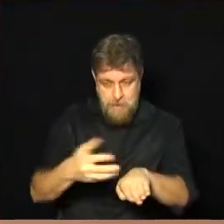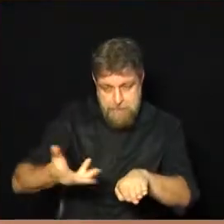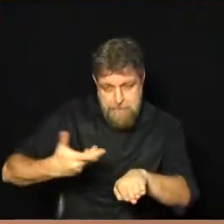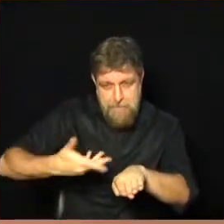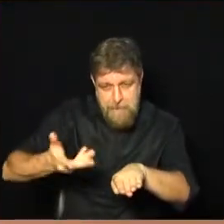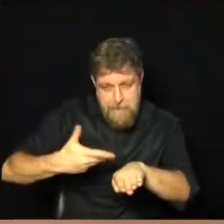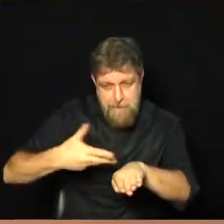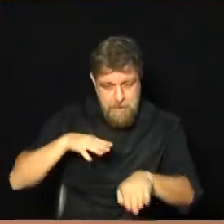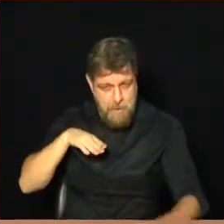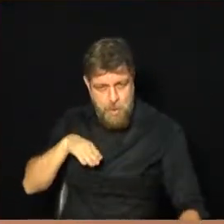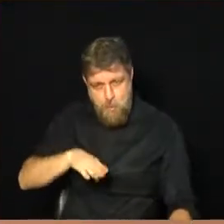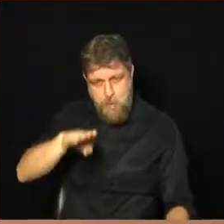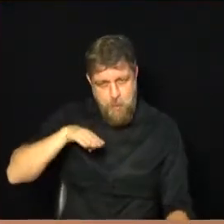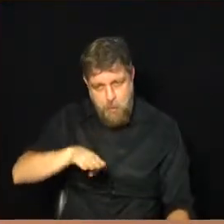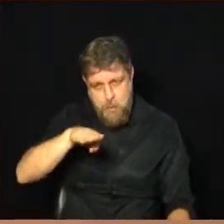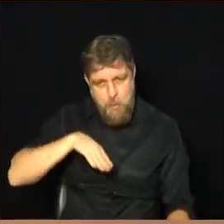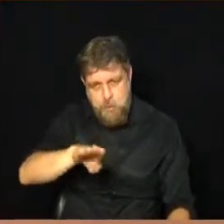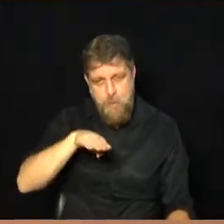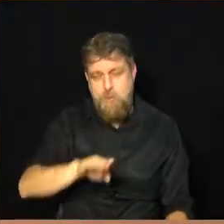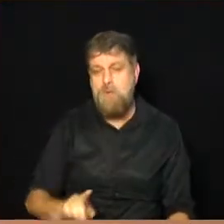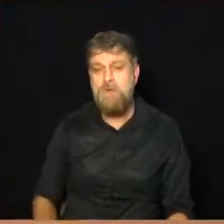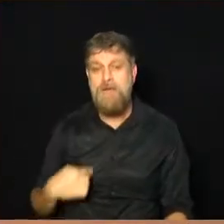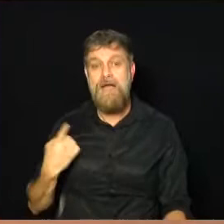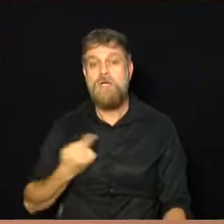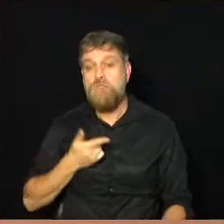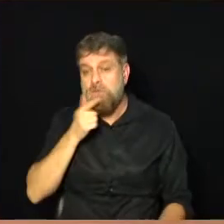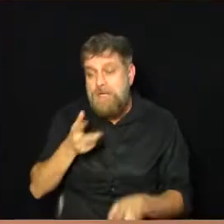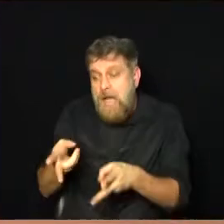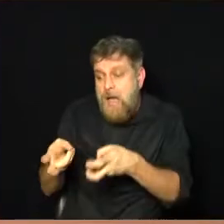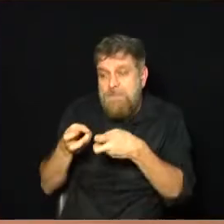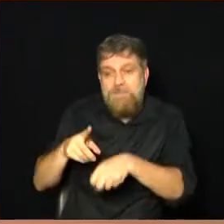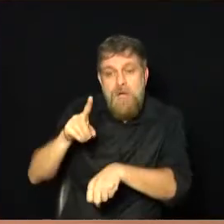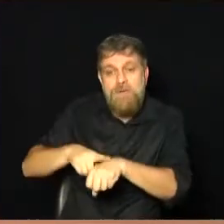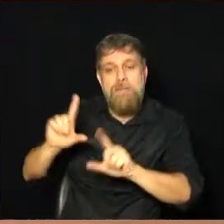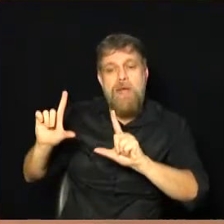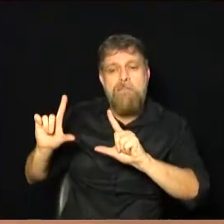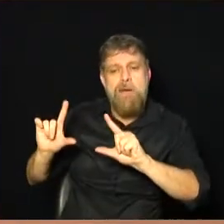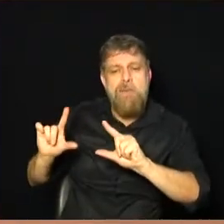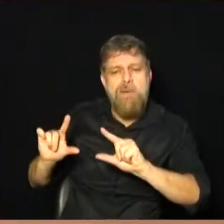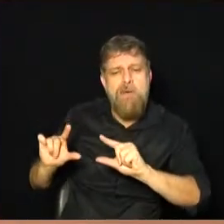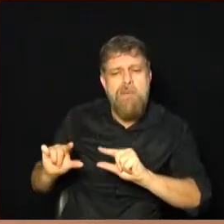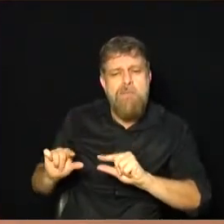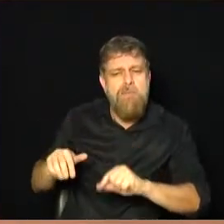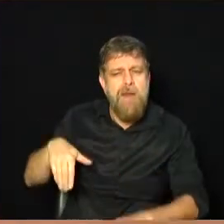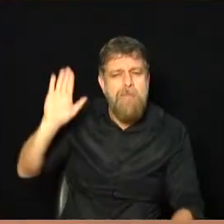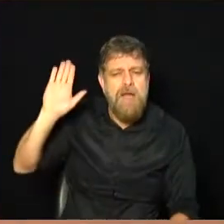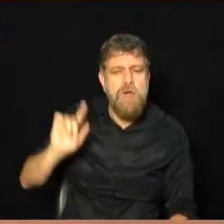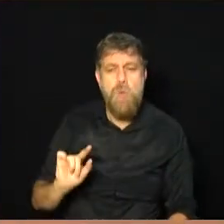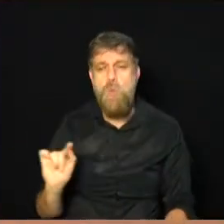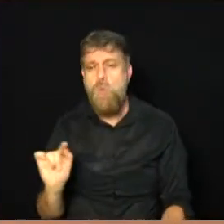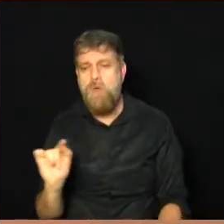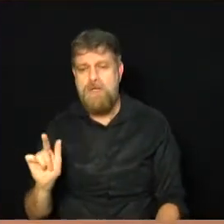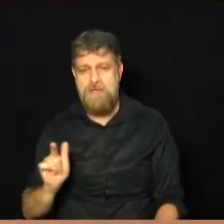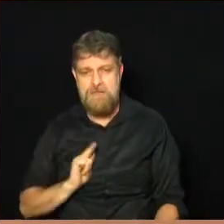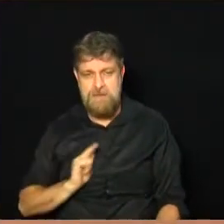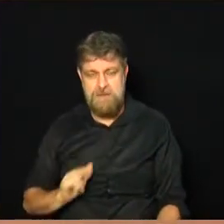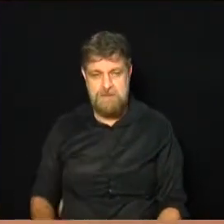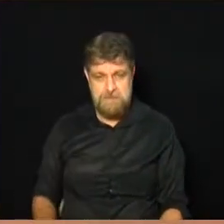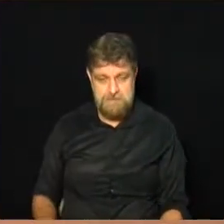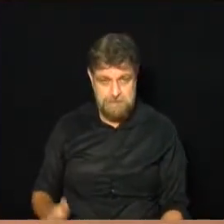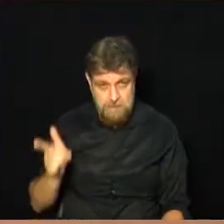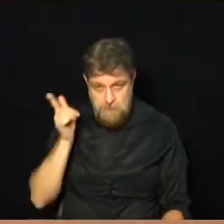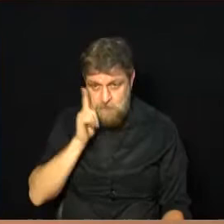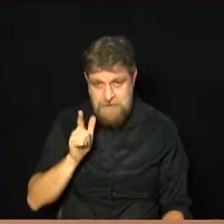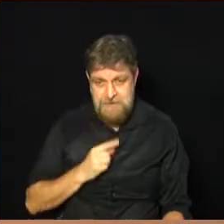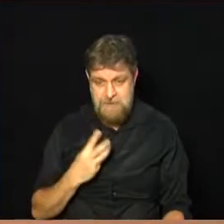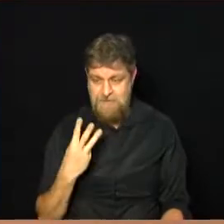tornarem operacionais, como eu disse, nós começamos a perceber que a redução foi bem superior. Então, nós estamos com ganhos acima